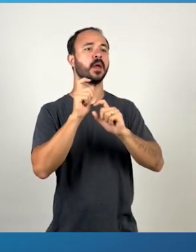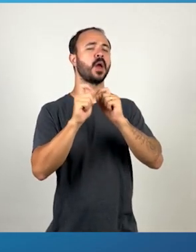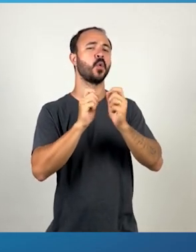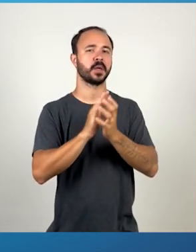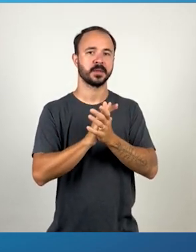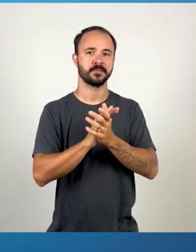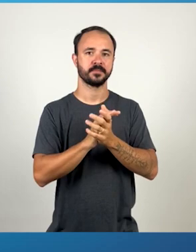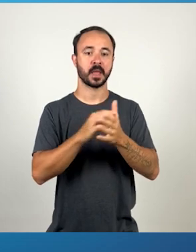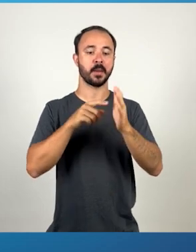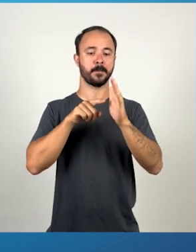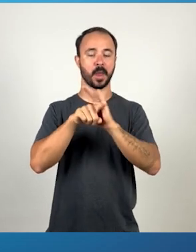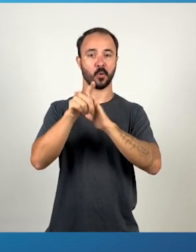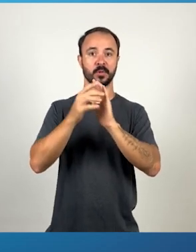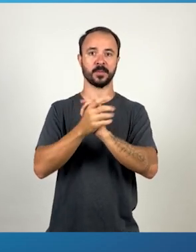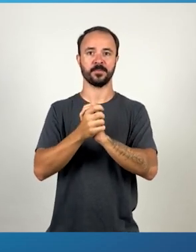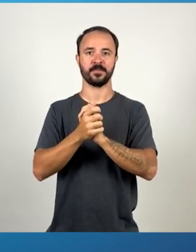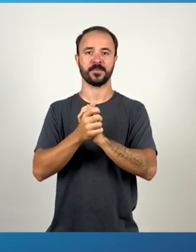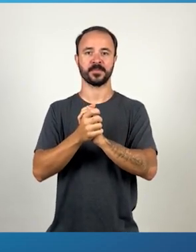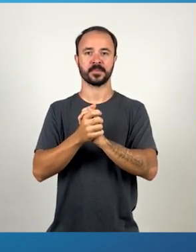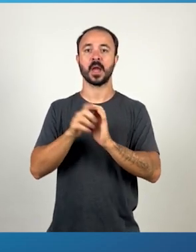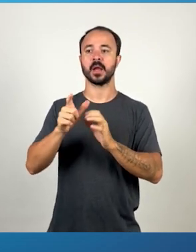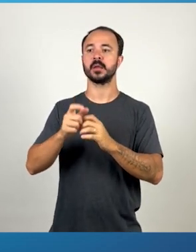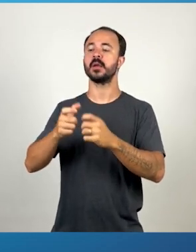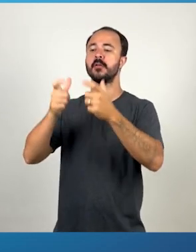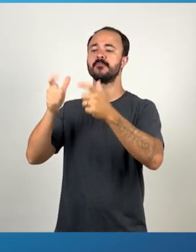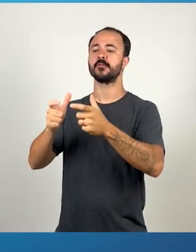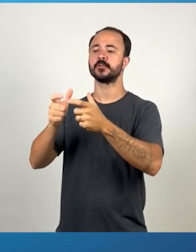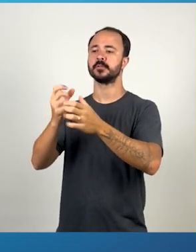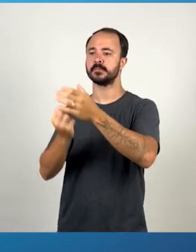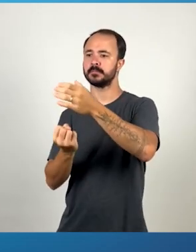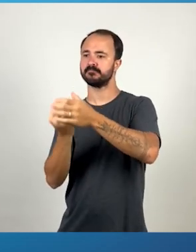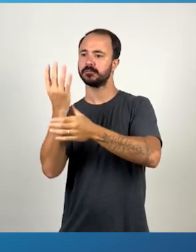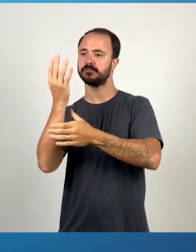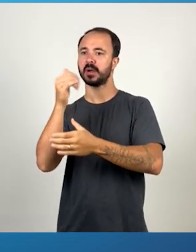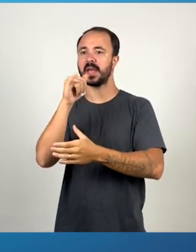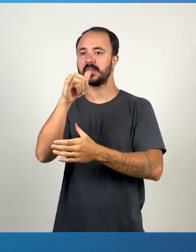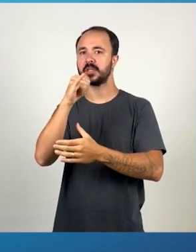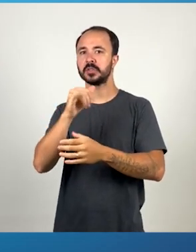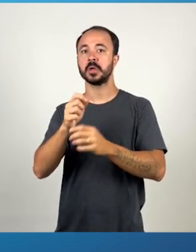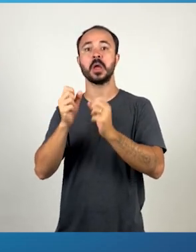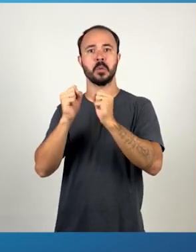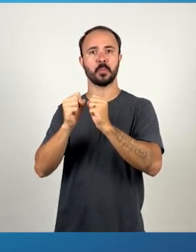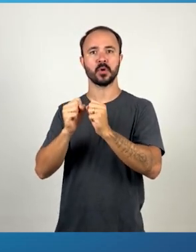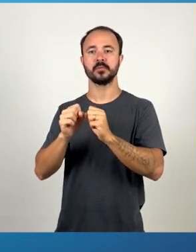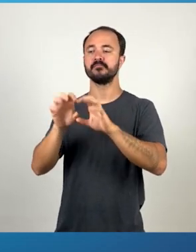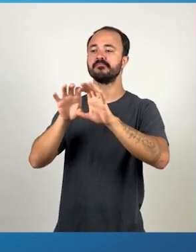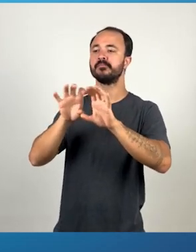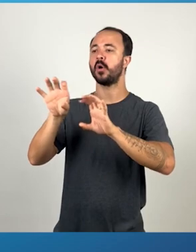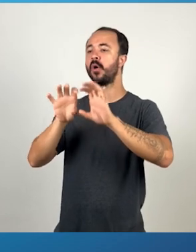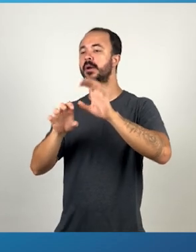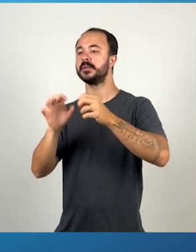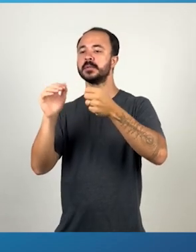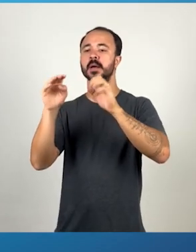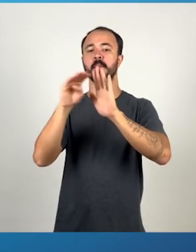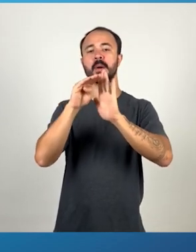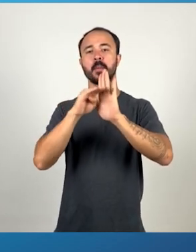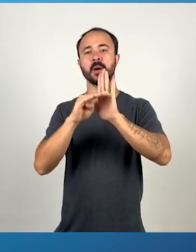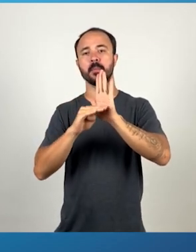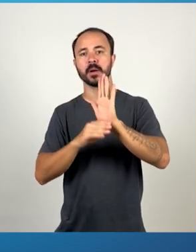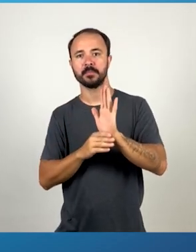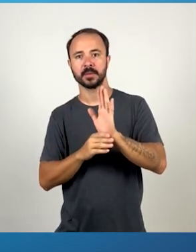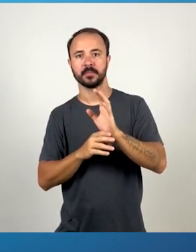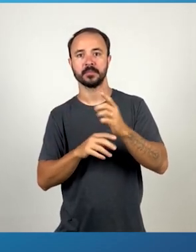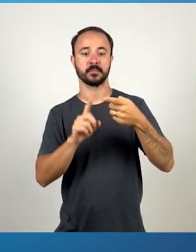o seguinte: as fontes de energia podem ser classificadas conforme a sua origem, em renováveis e